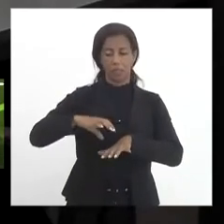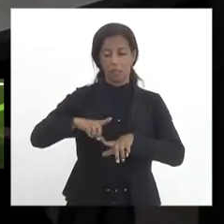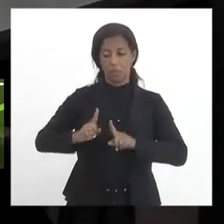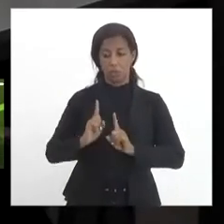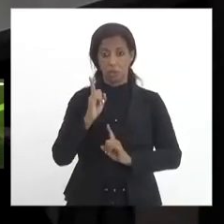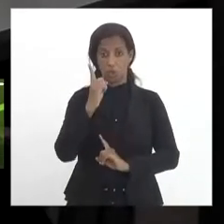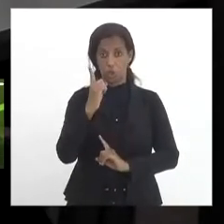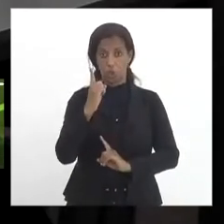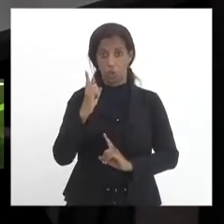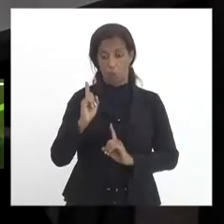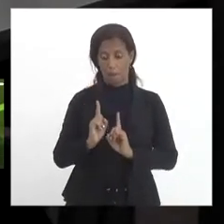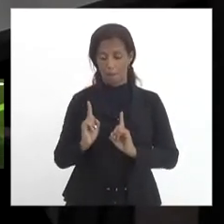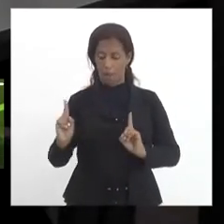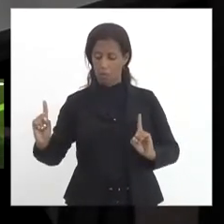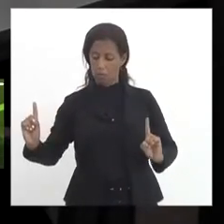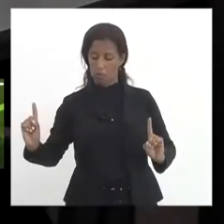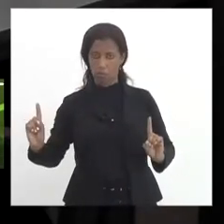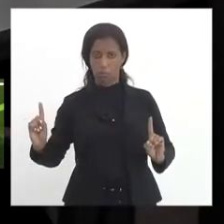de 1 metro permite